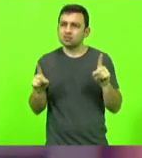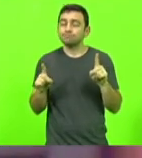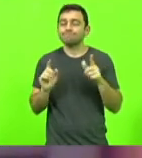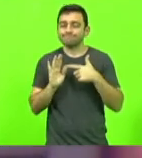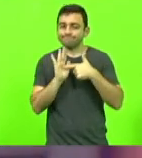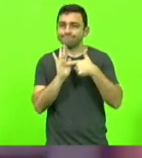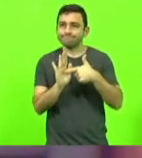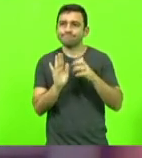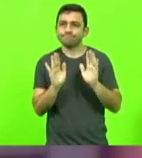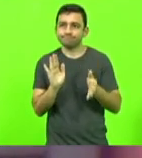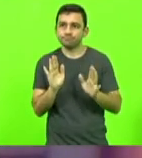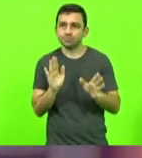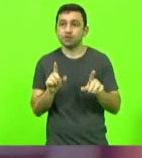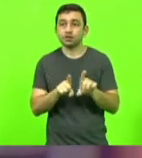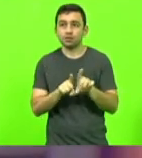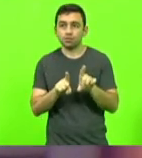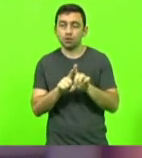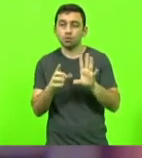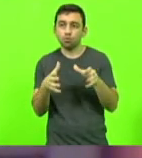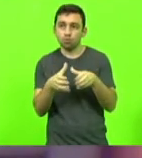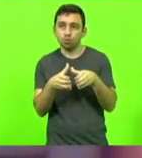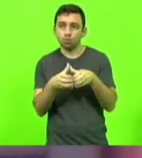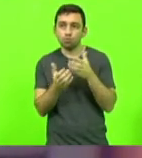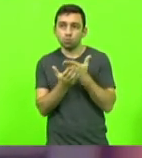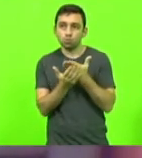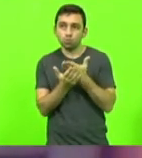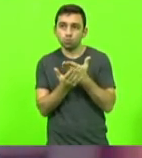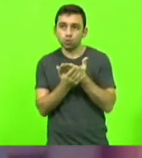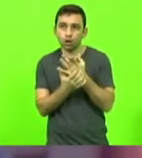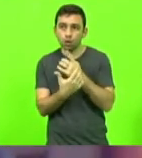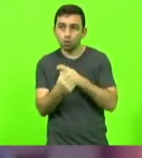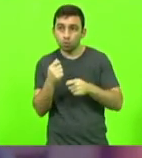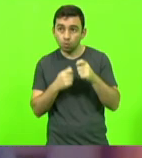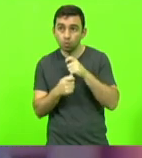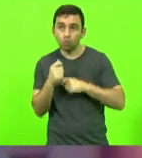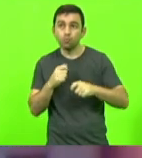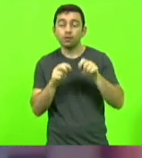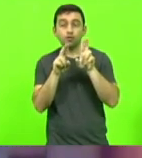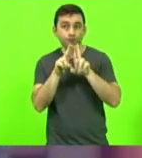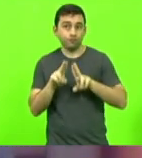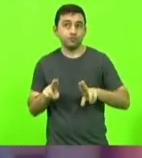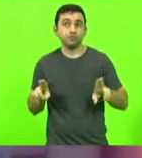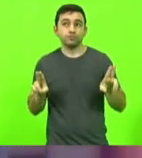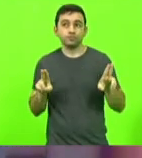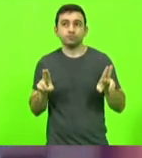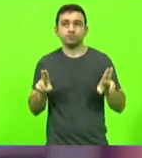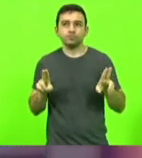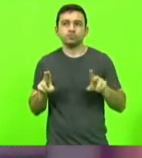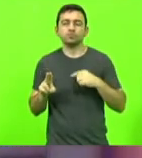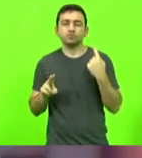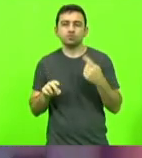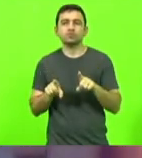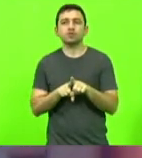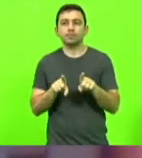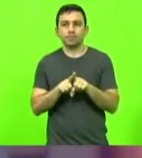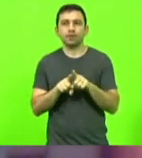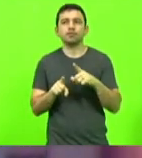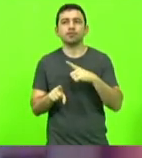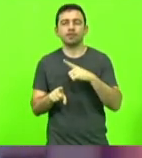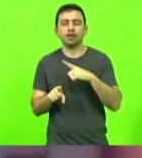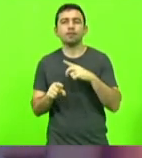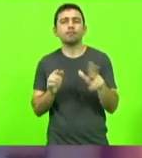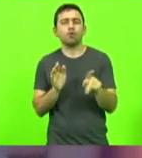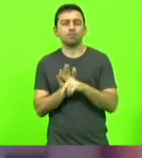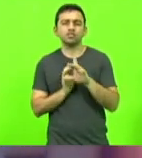E também o Núcleo de Estudos Econômicos da UFSC, assim como Nós tivemos o próprio